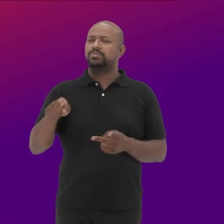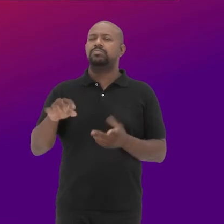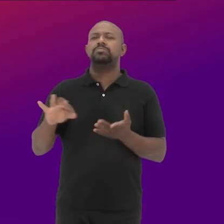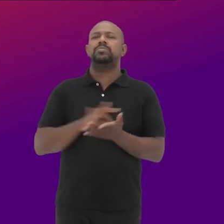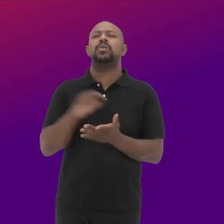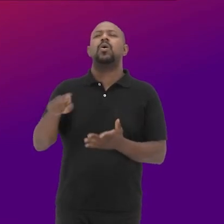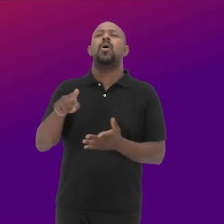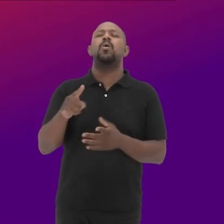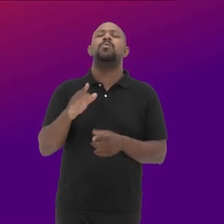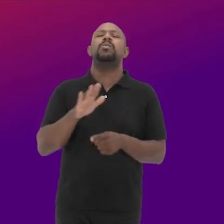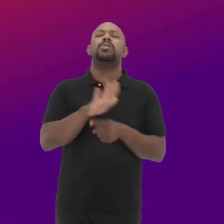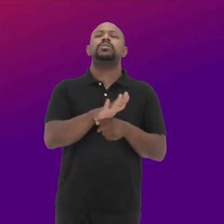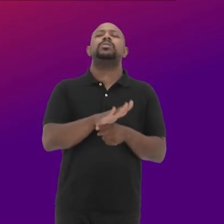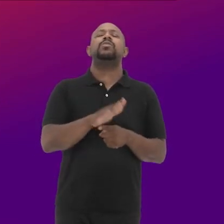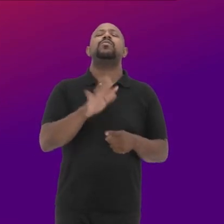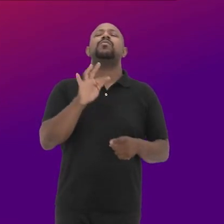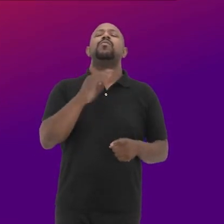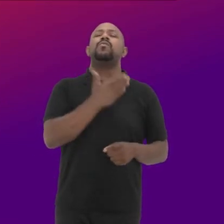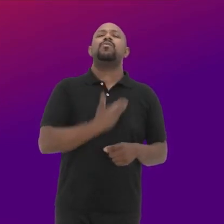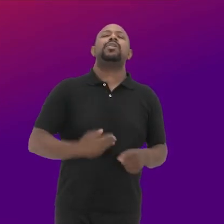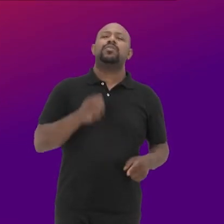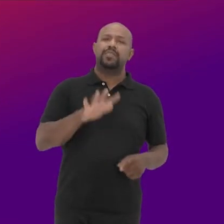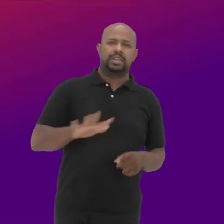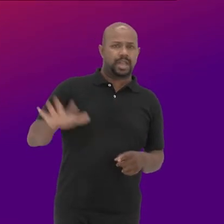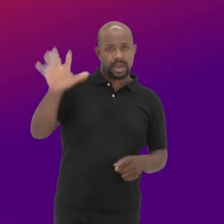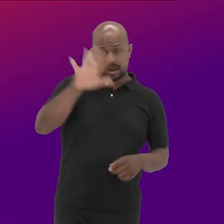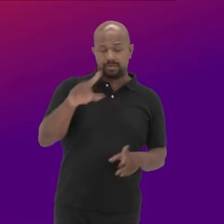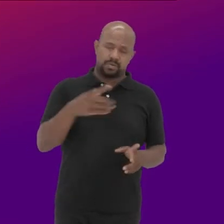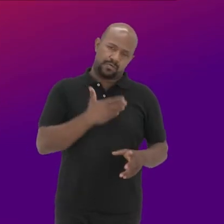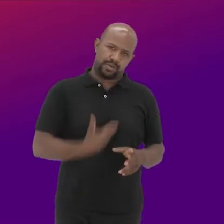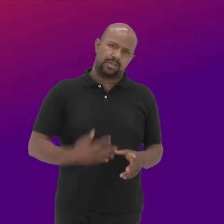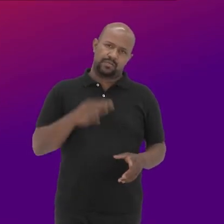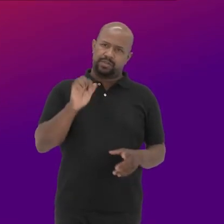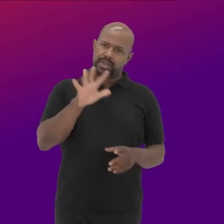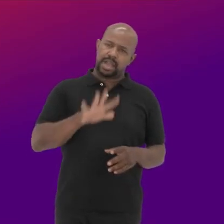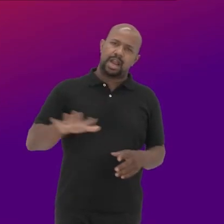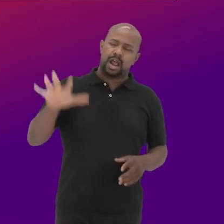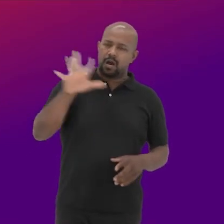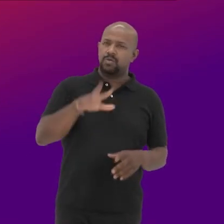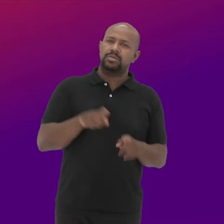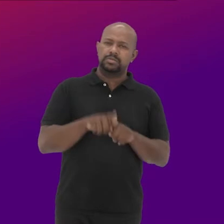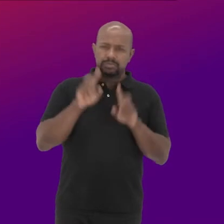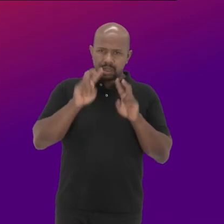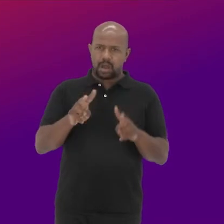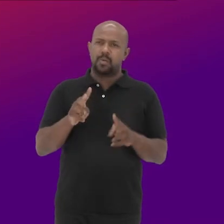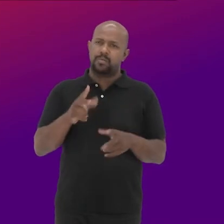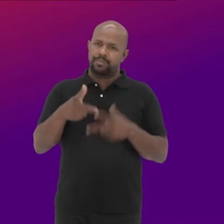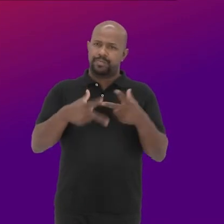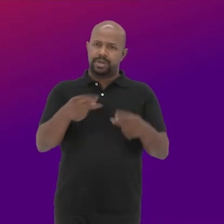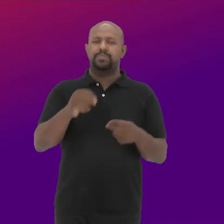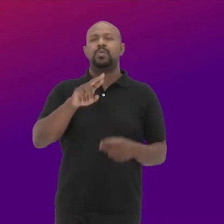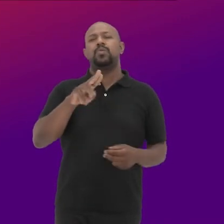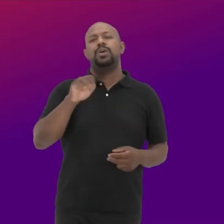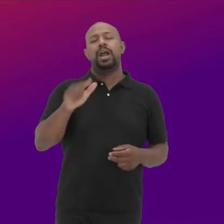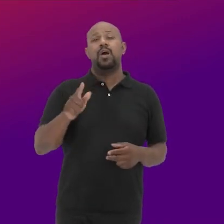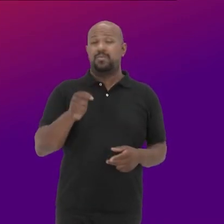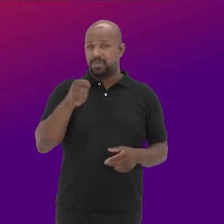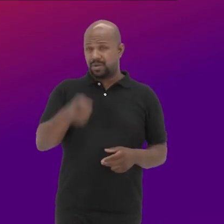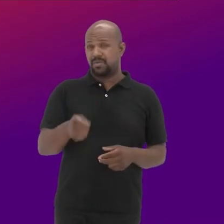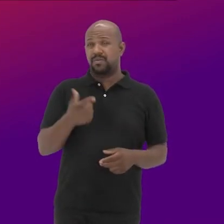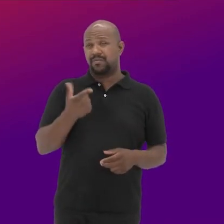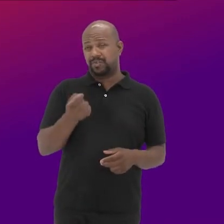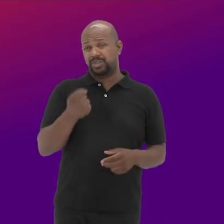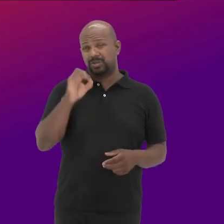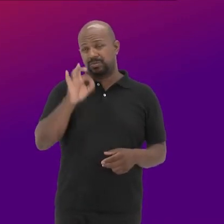subvenção federal. O que é isso? O governo federal, através do programa de subvenção ao prêmio rural, pagou